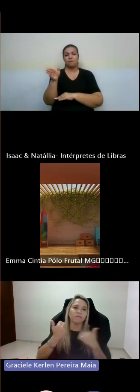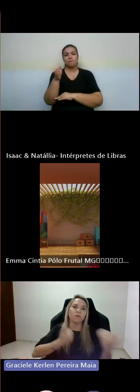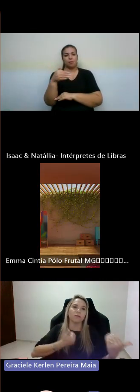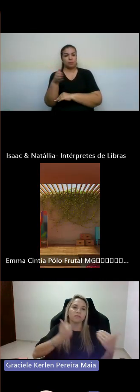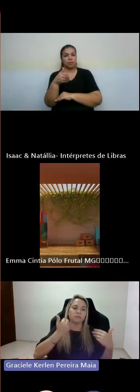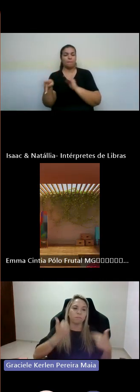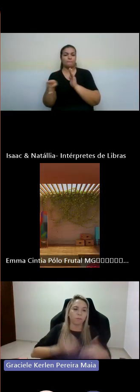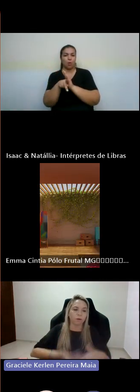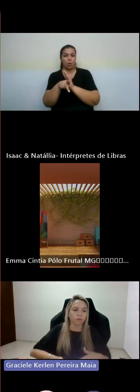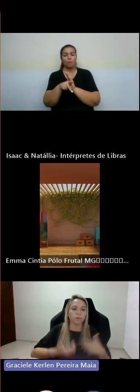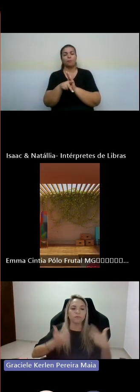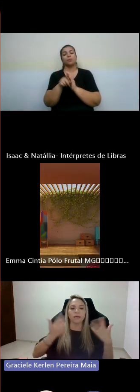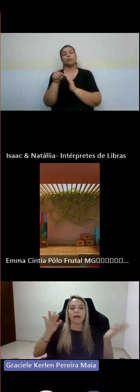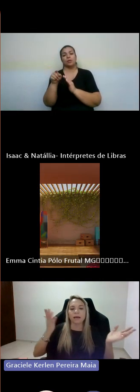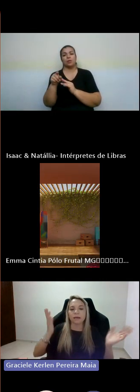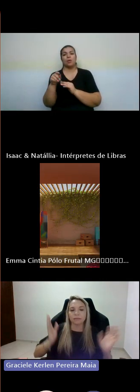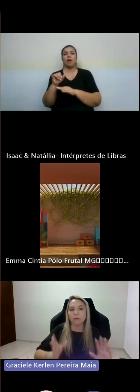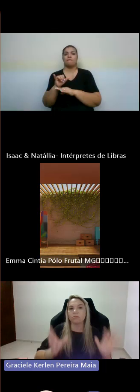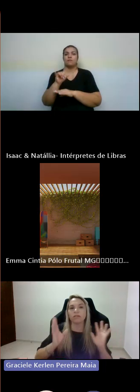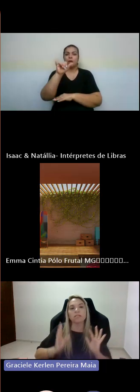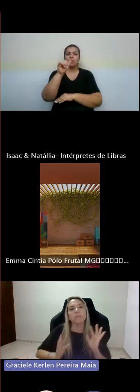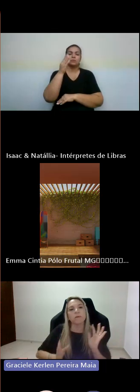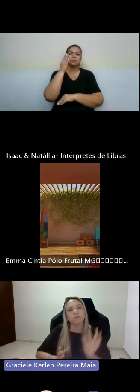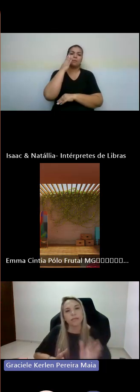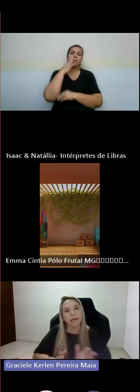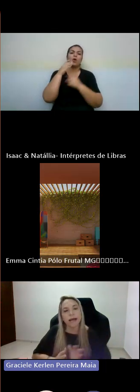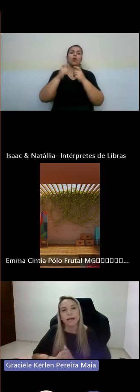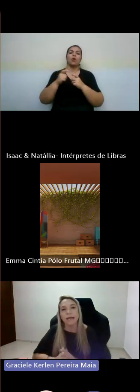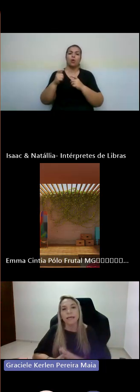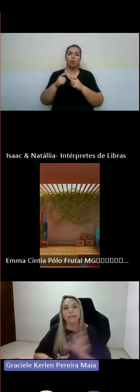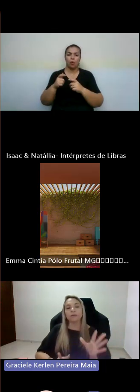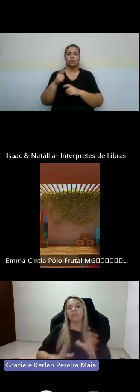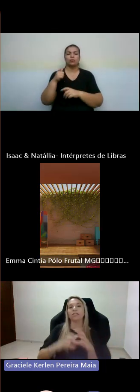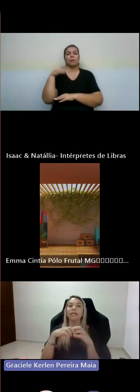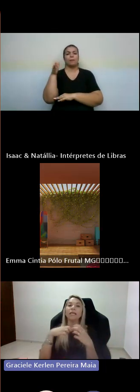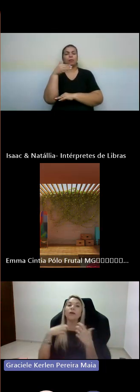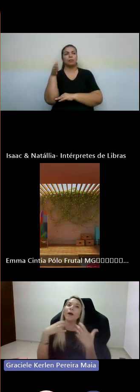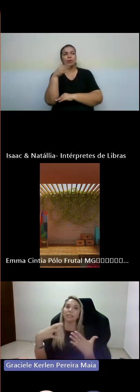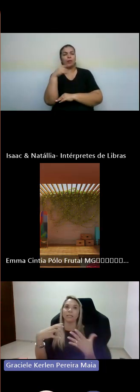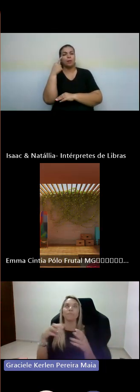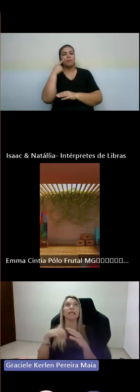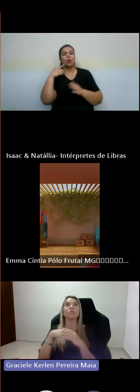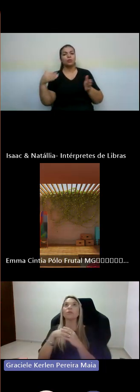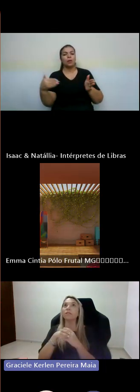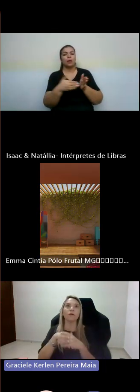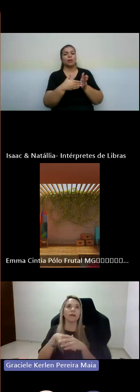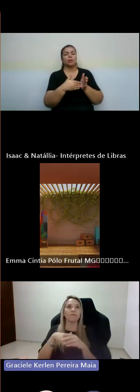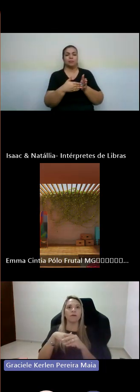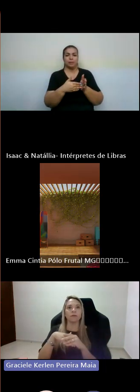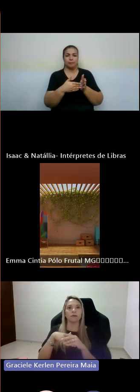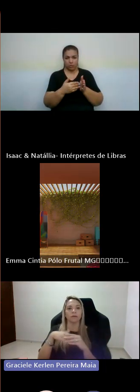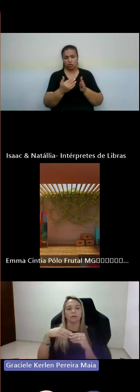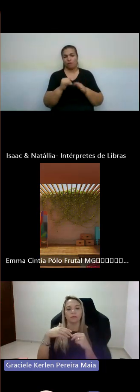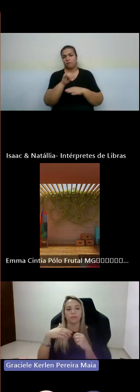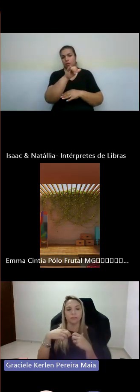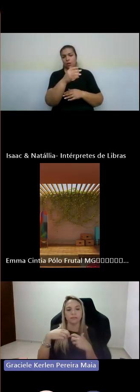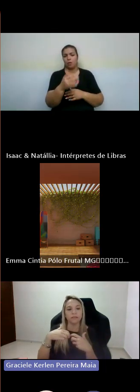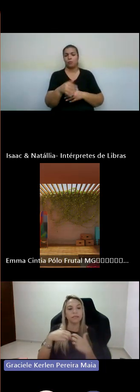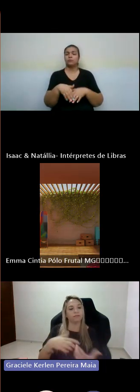os aviões possam pousar, até onde que eles possam chegar. Então, gente, linguagem é toda e qualquer